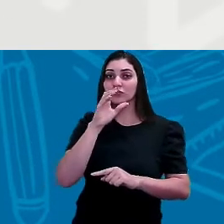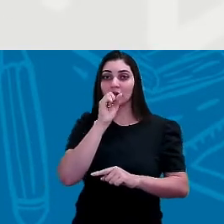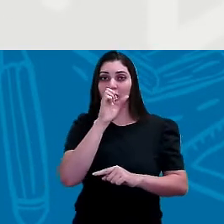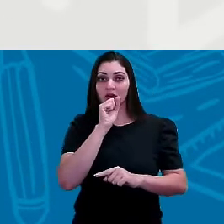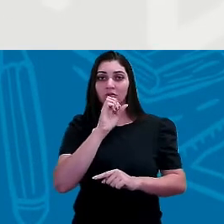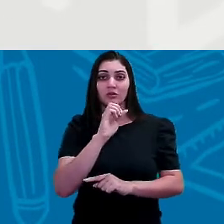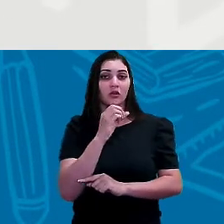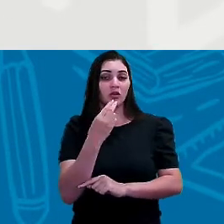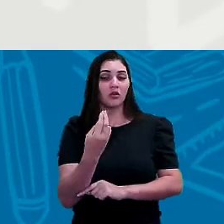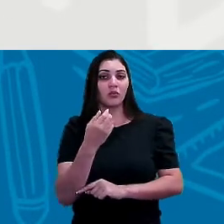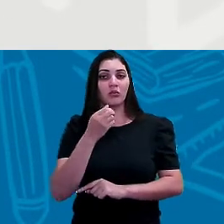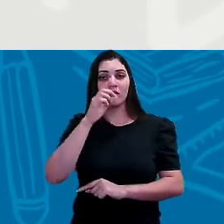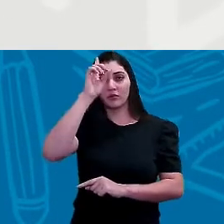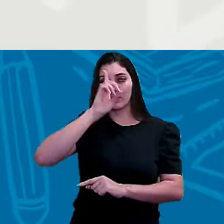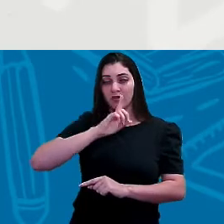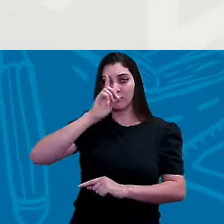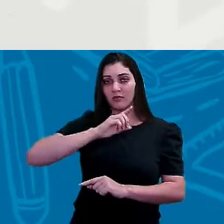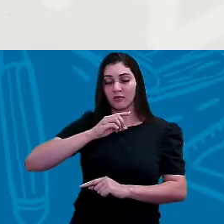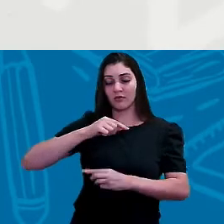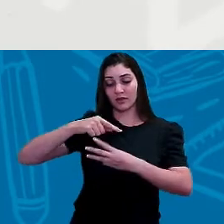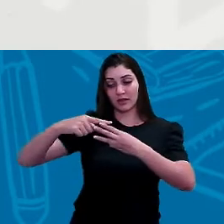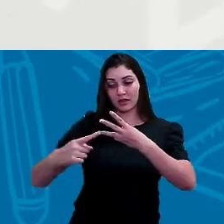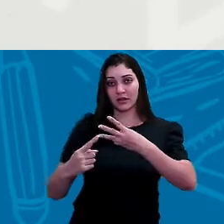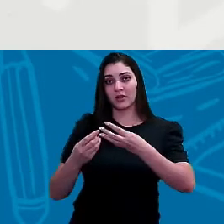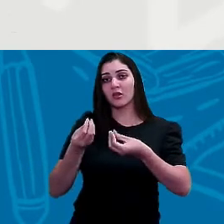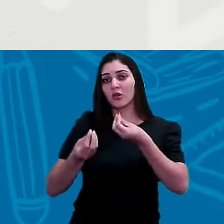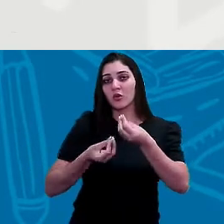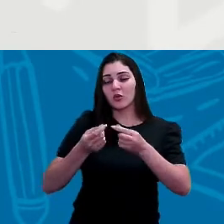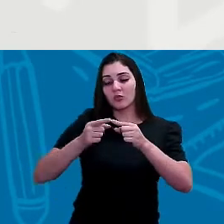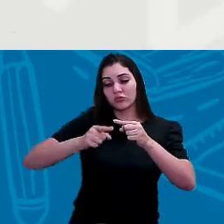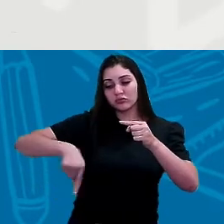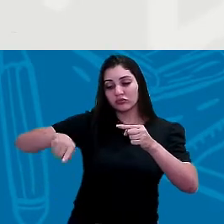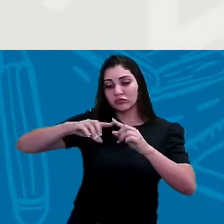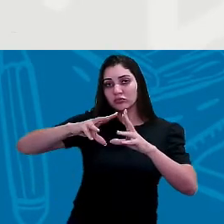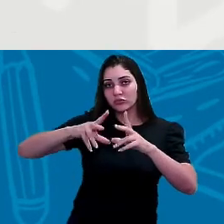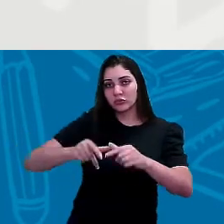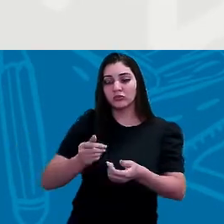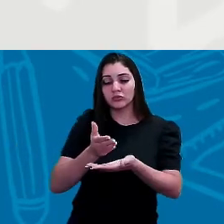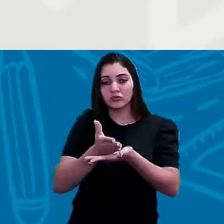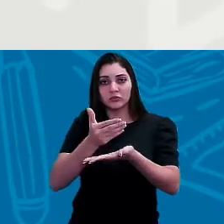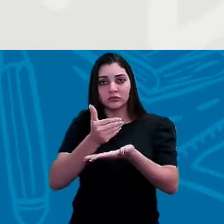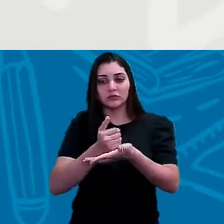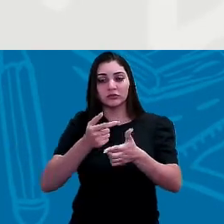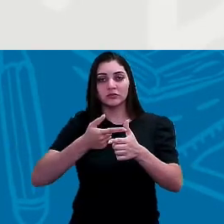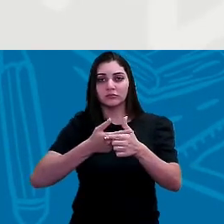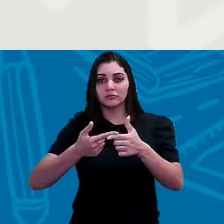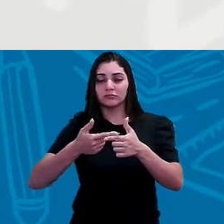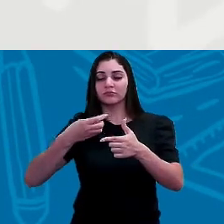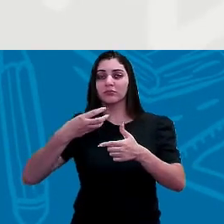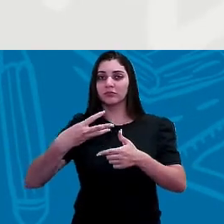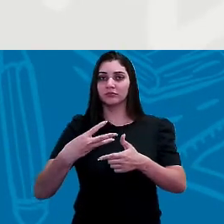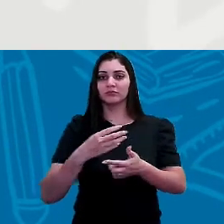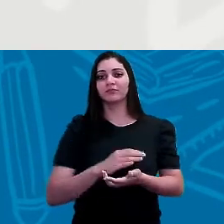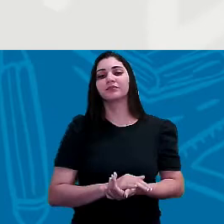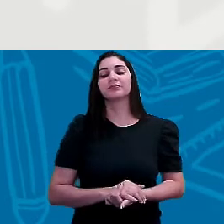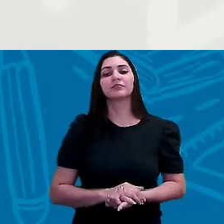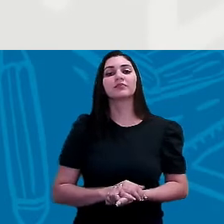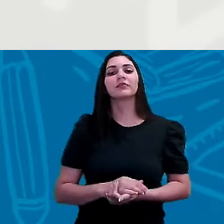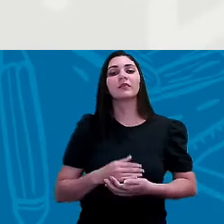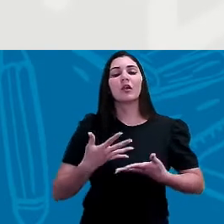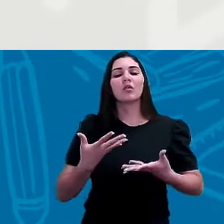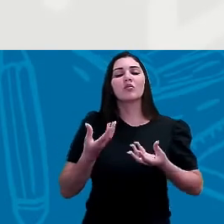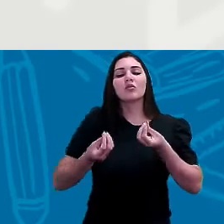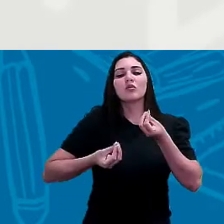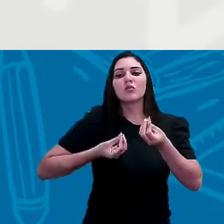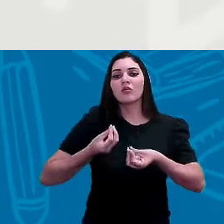eu pego o inteiro e divido ele em 3 partes e pego uma parte dessa para mim, tá bom? Então, como é que